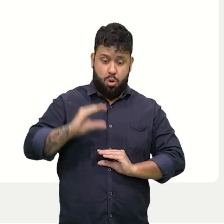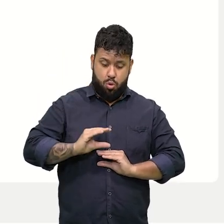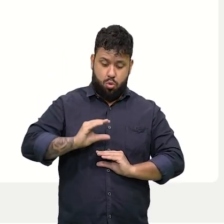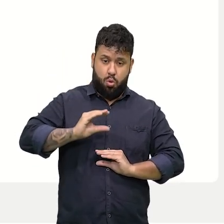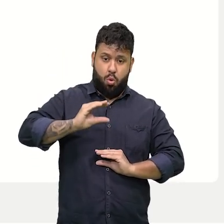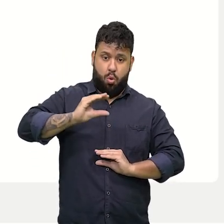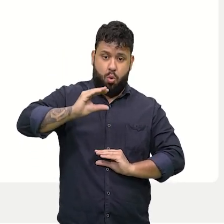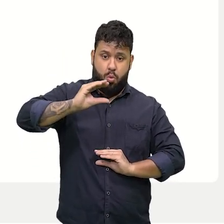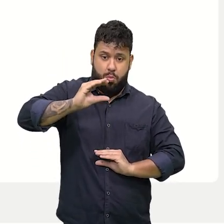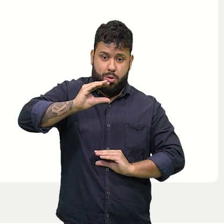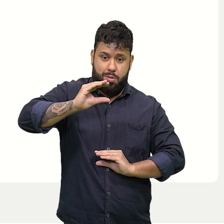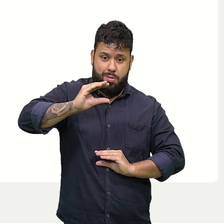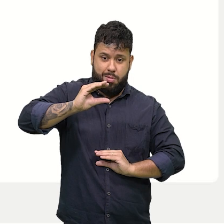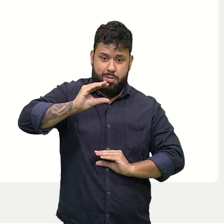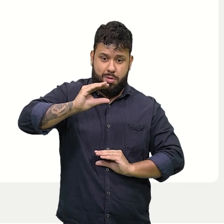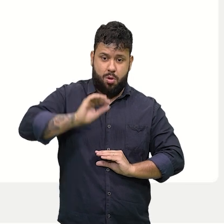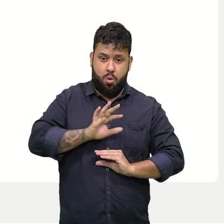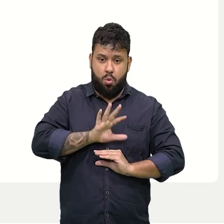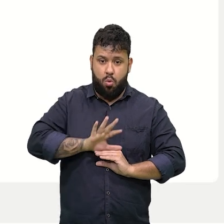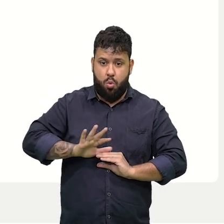intercostal sobe.